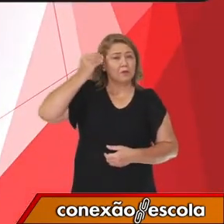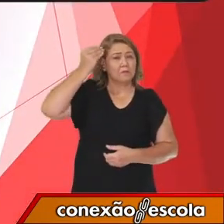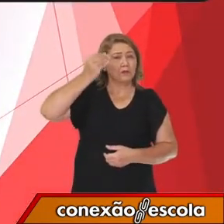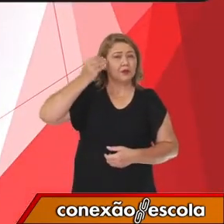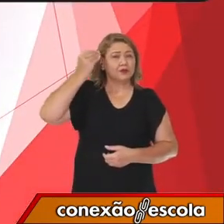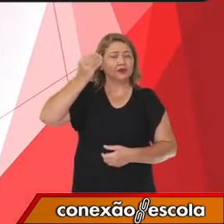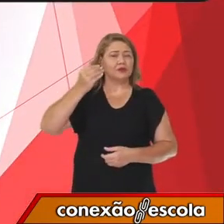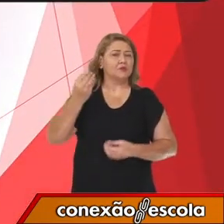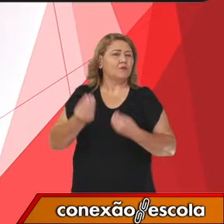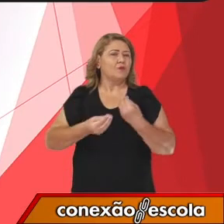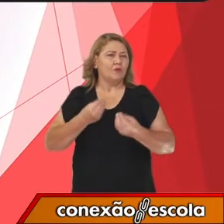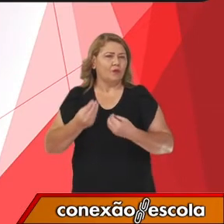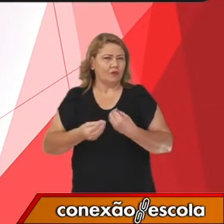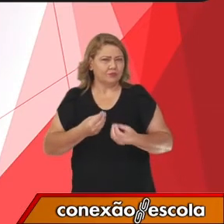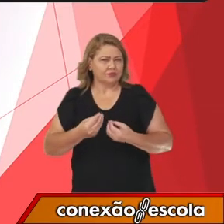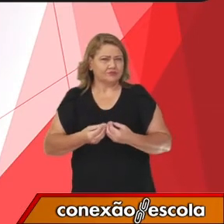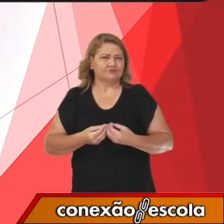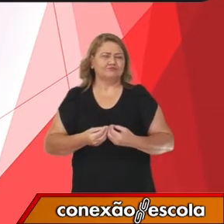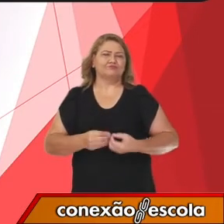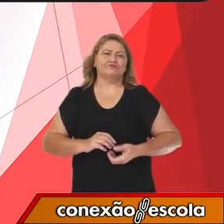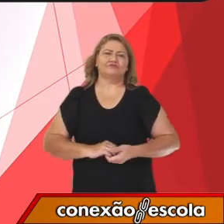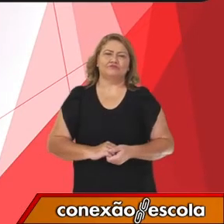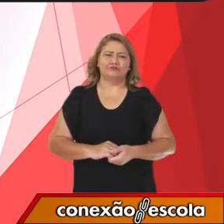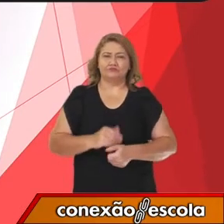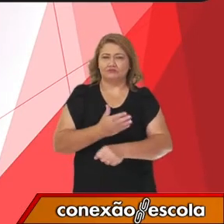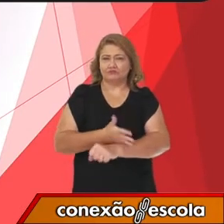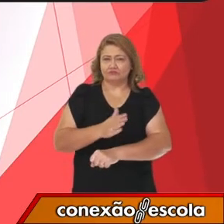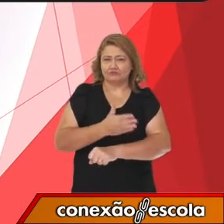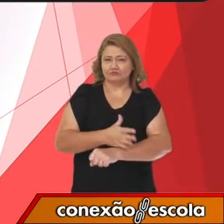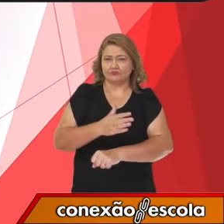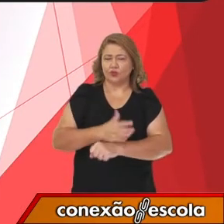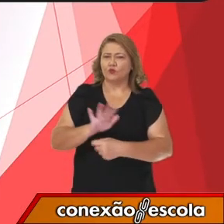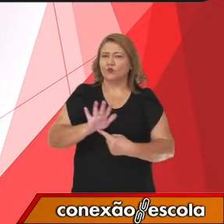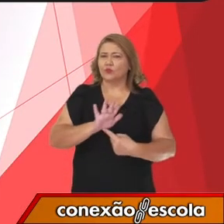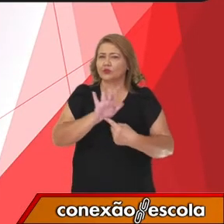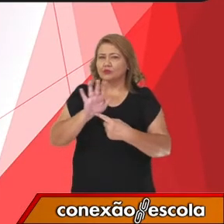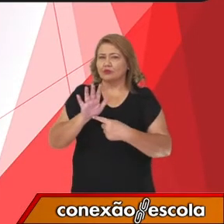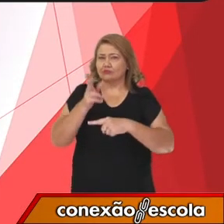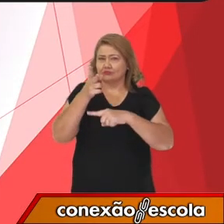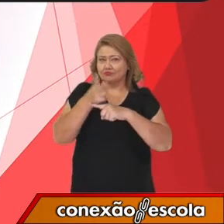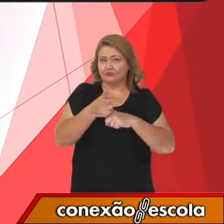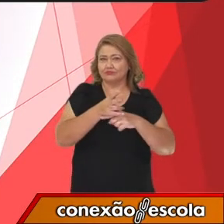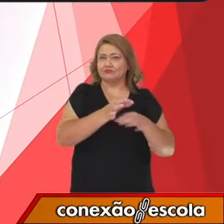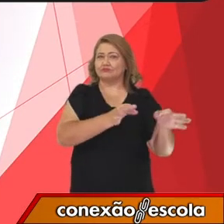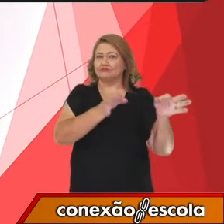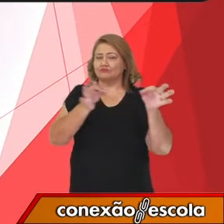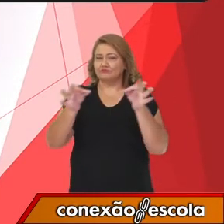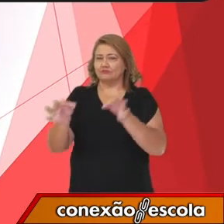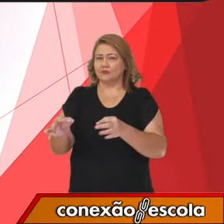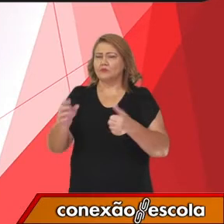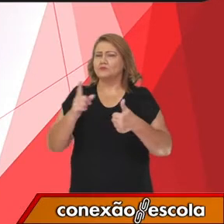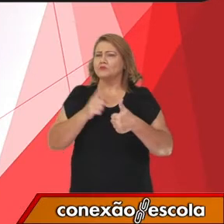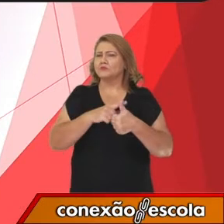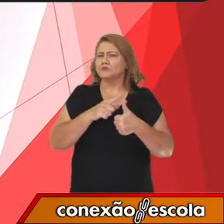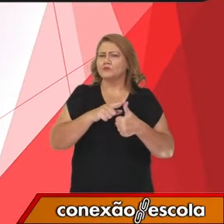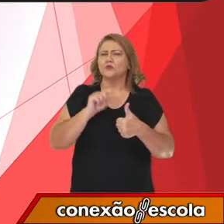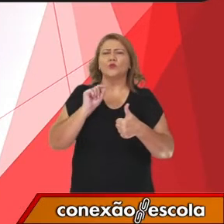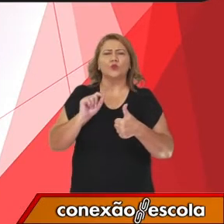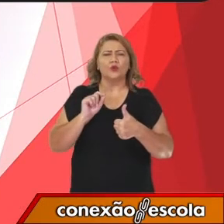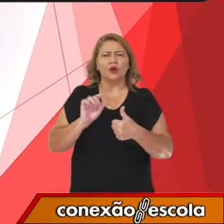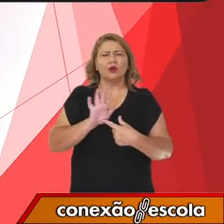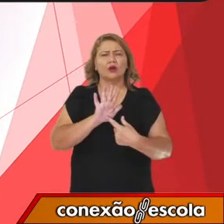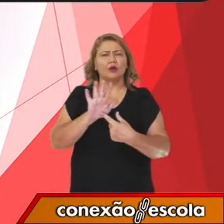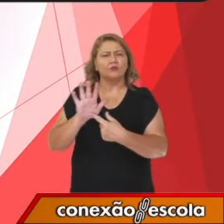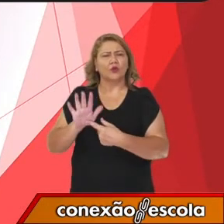e fruição eu vou apresentar para vocês dois vídeos o primeiro vídeo ele vai